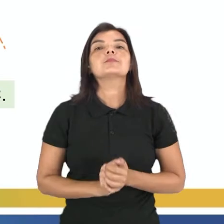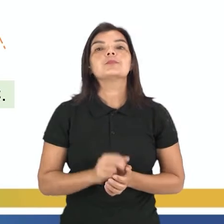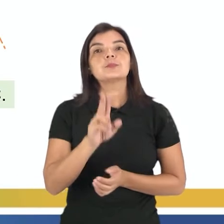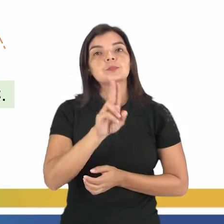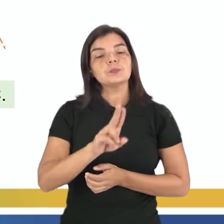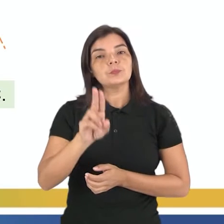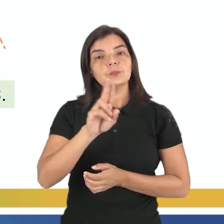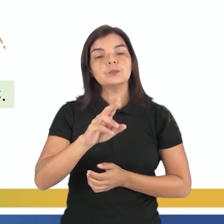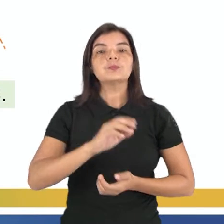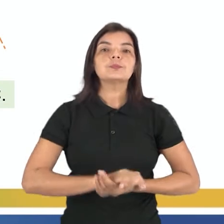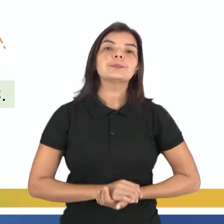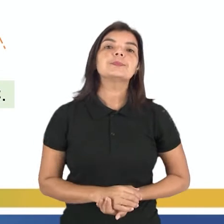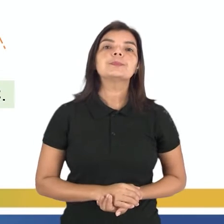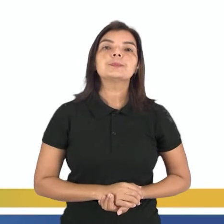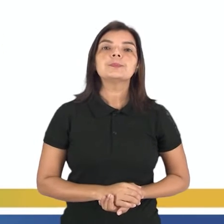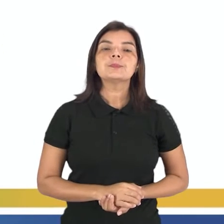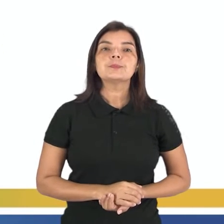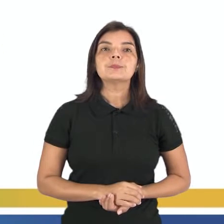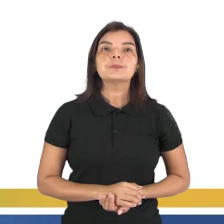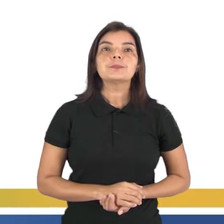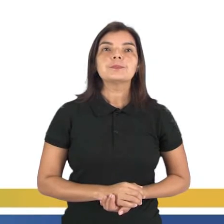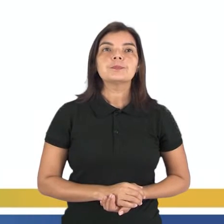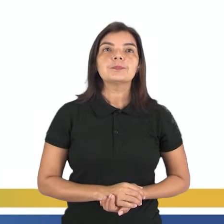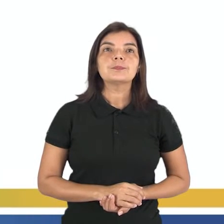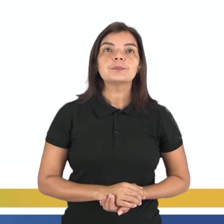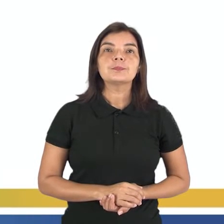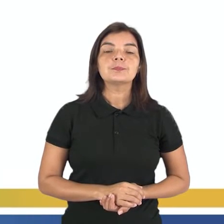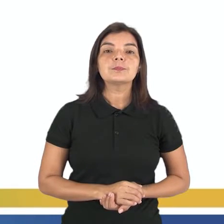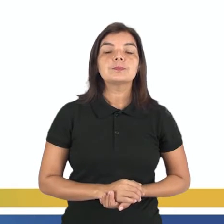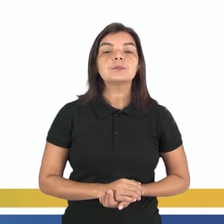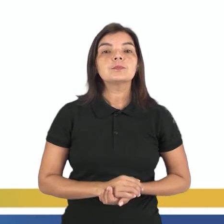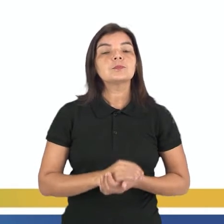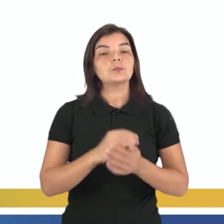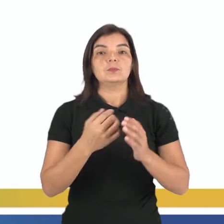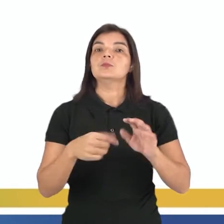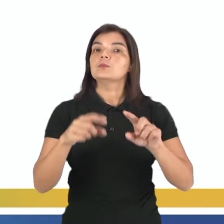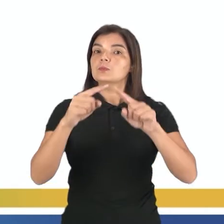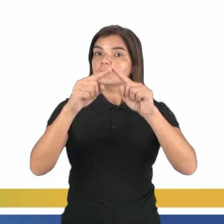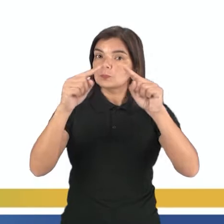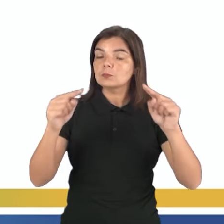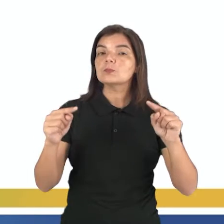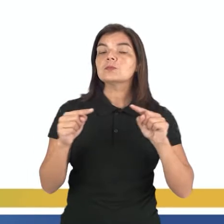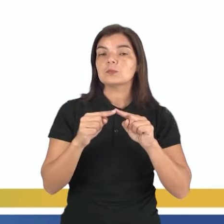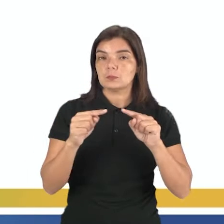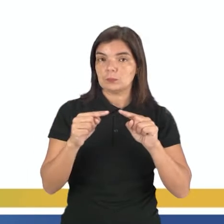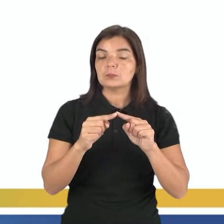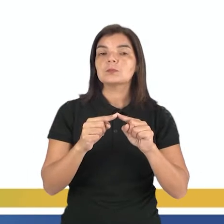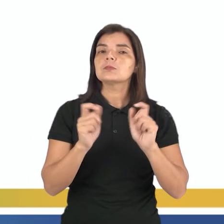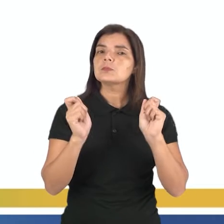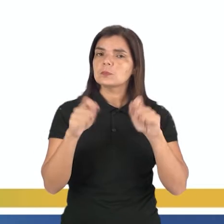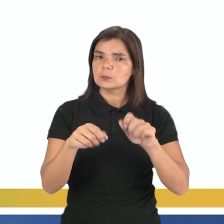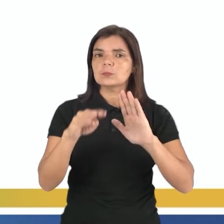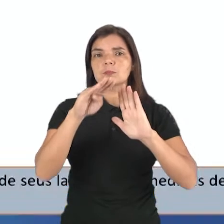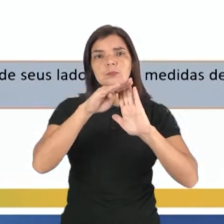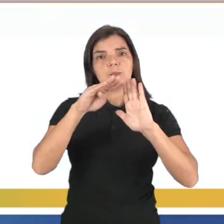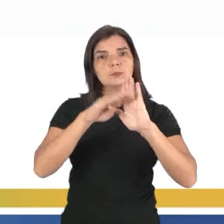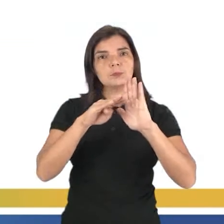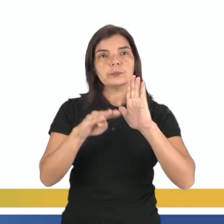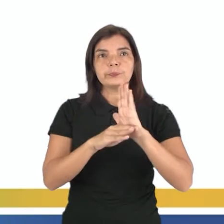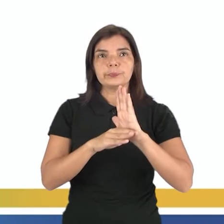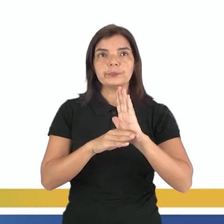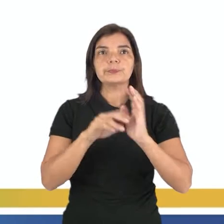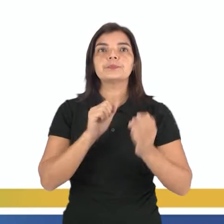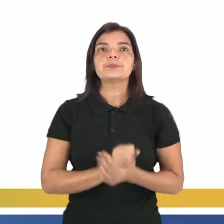utilizar essas duas notações, ok? Continuando. Então, os triângulos, pessoal, eles podem ser